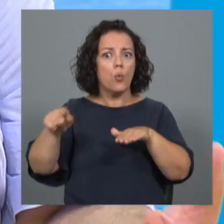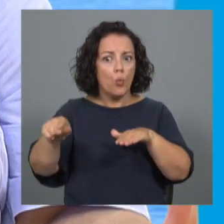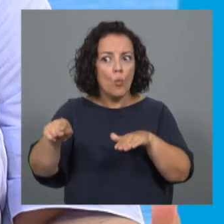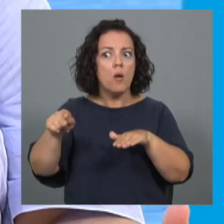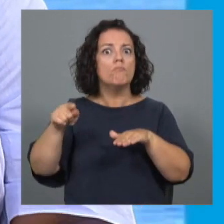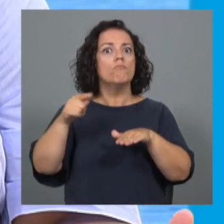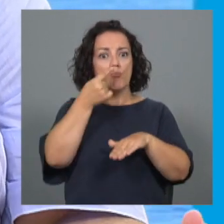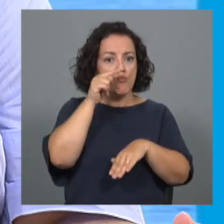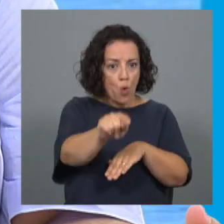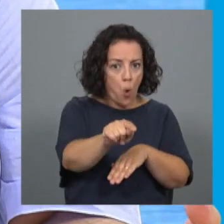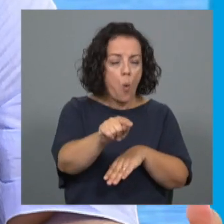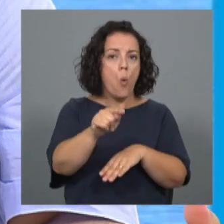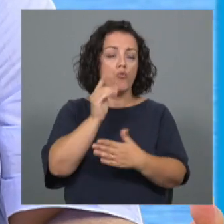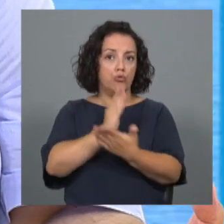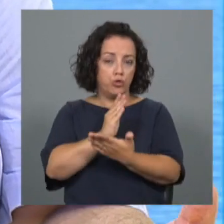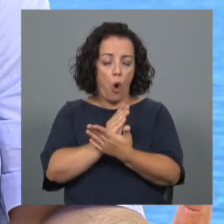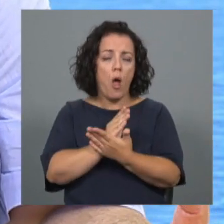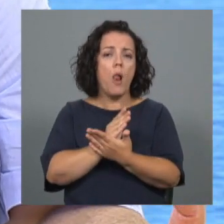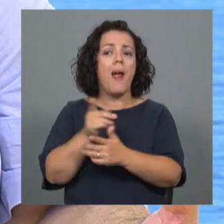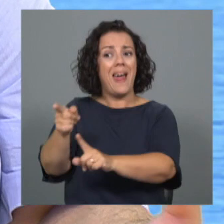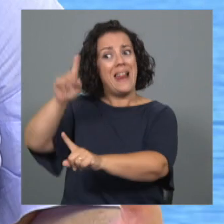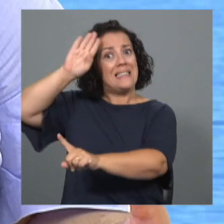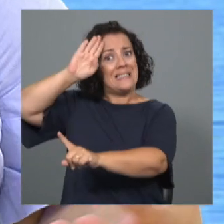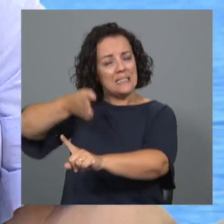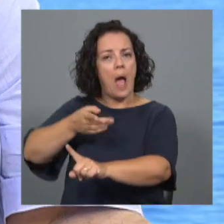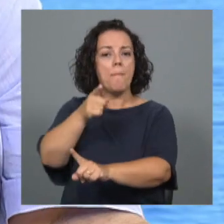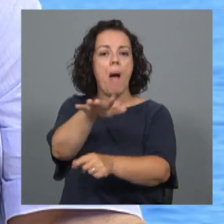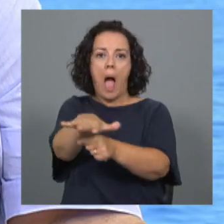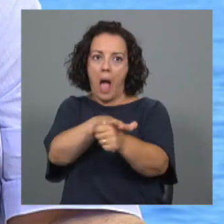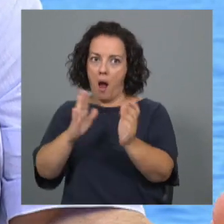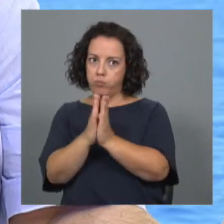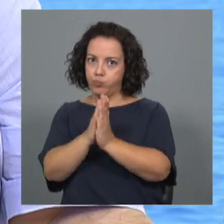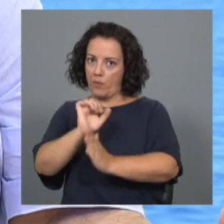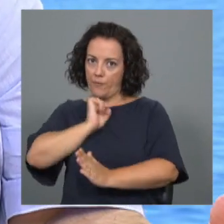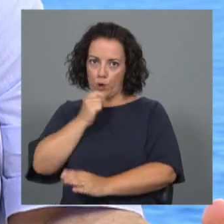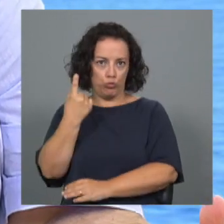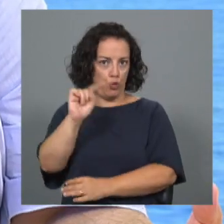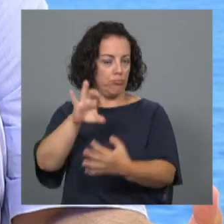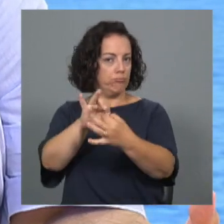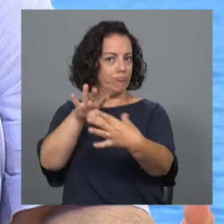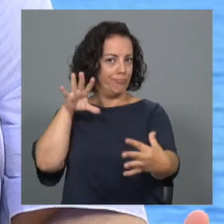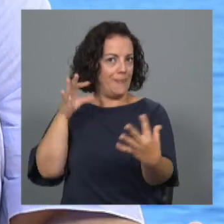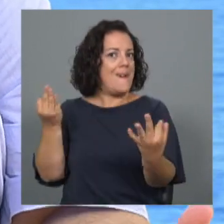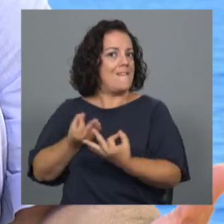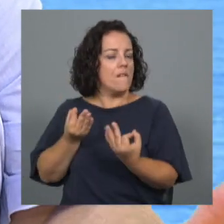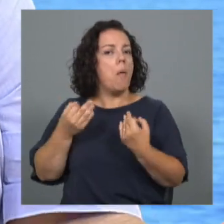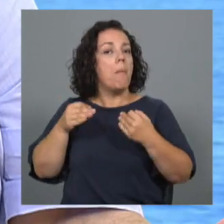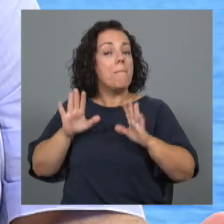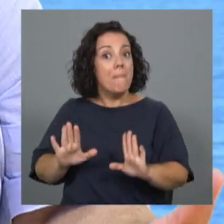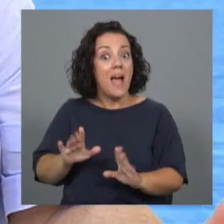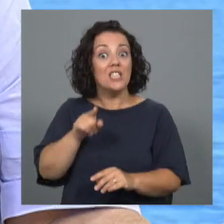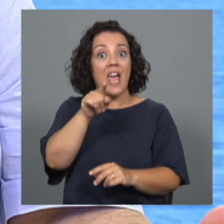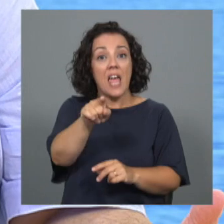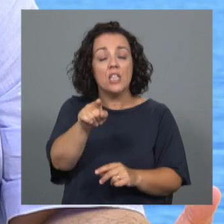que, não obstante não ser a componente religiosa que é da sua própria confissão, do seu credo, mas sabem que é uma componente